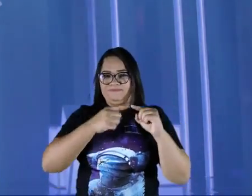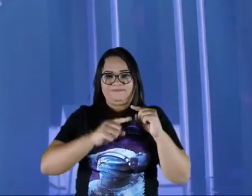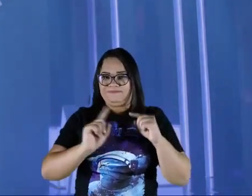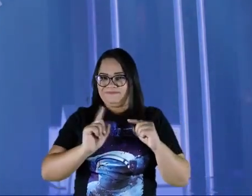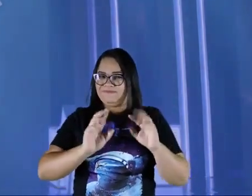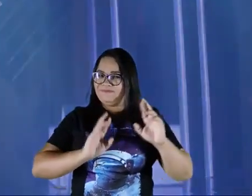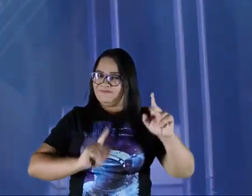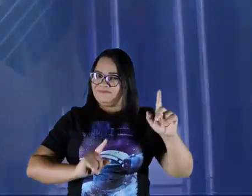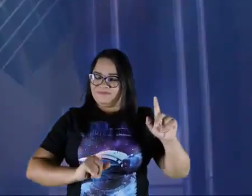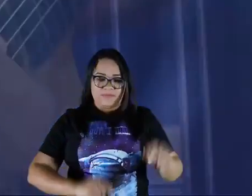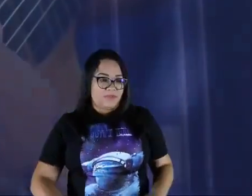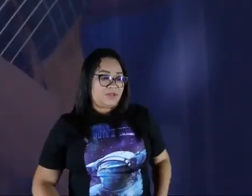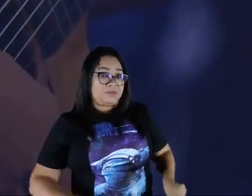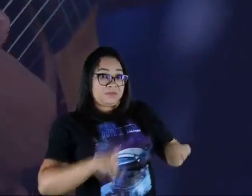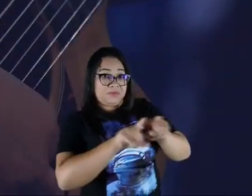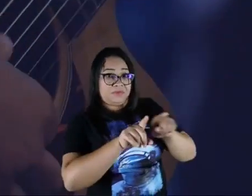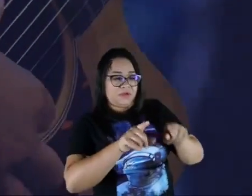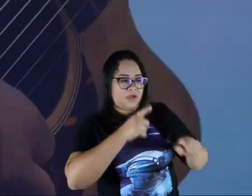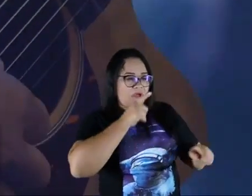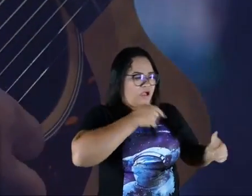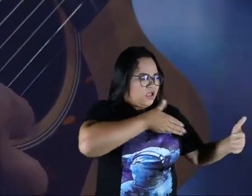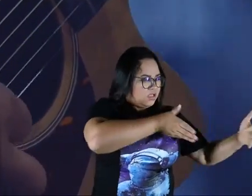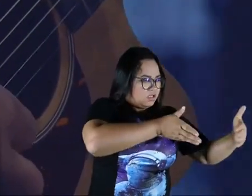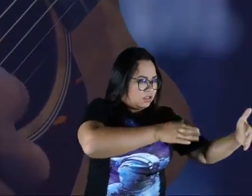rio vai